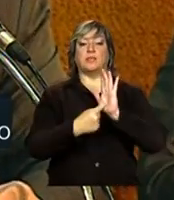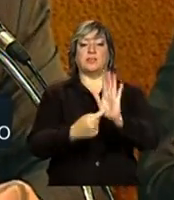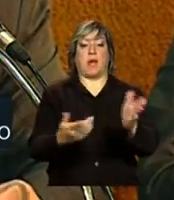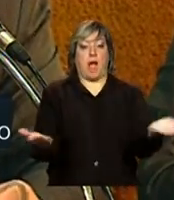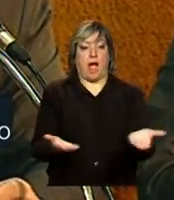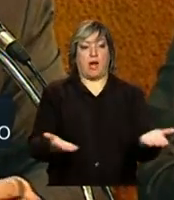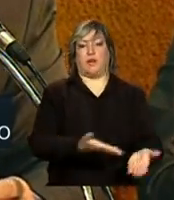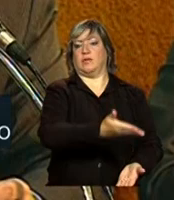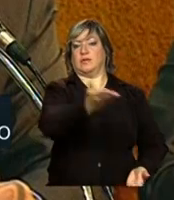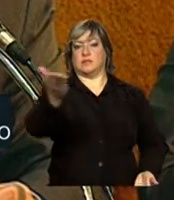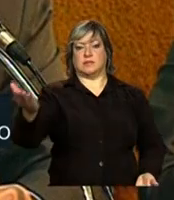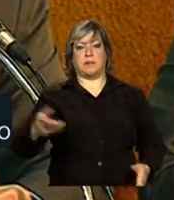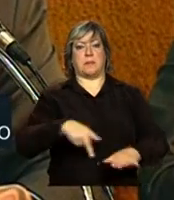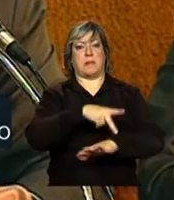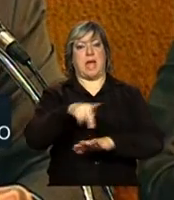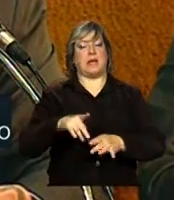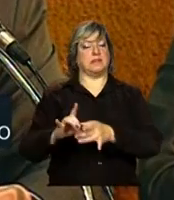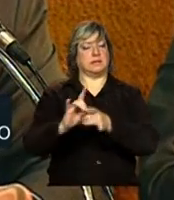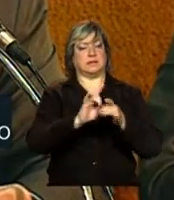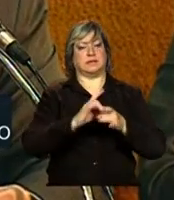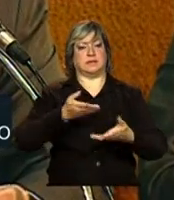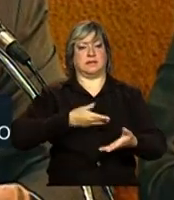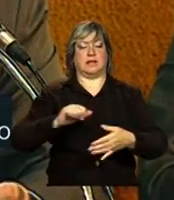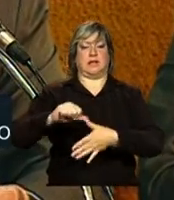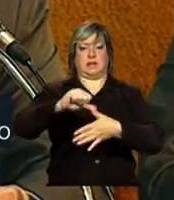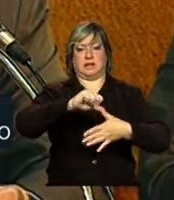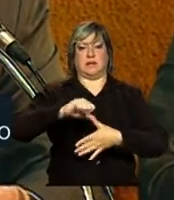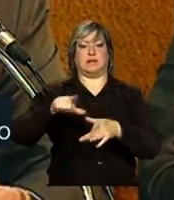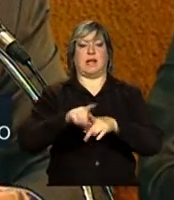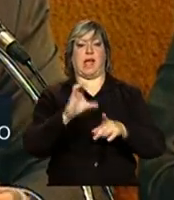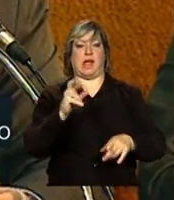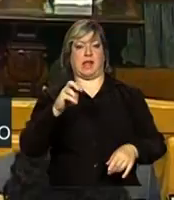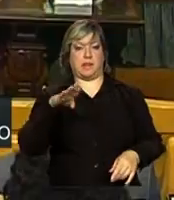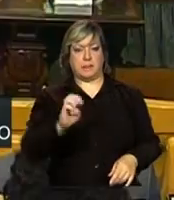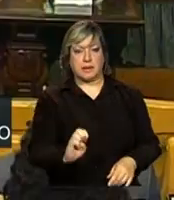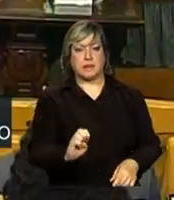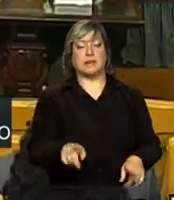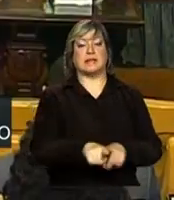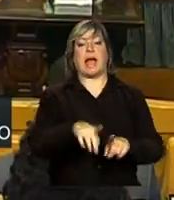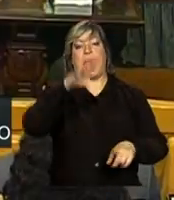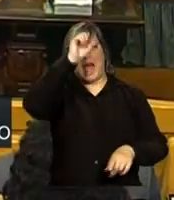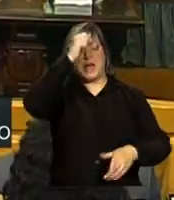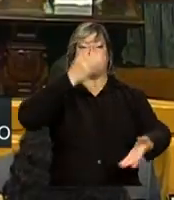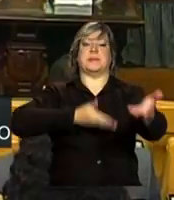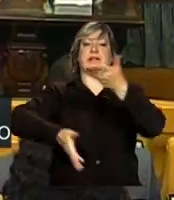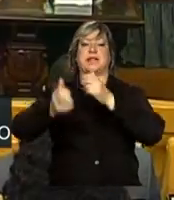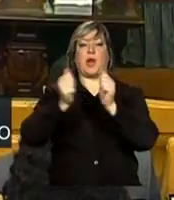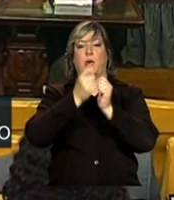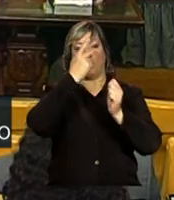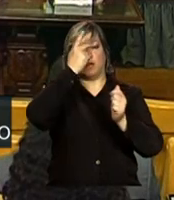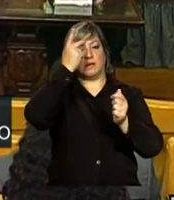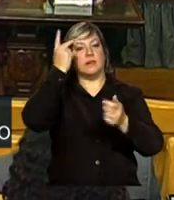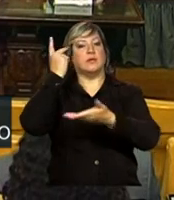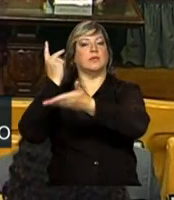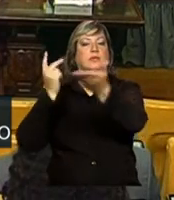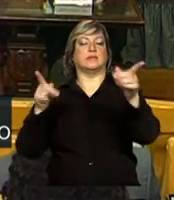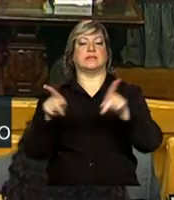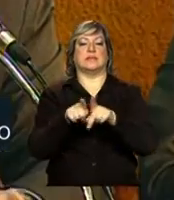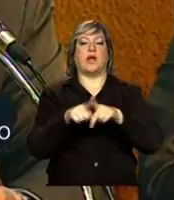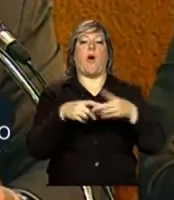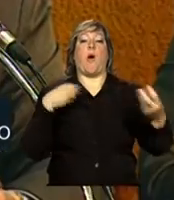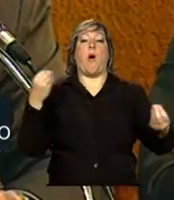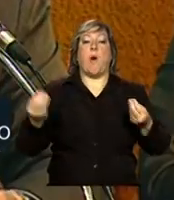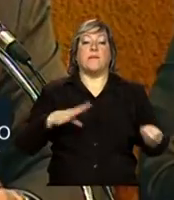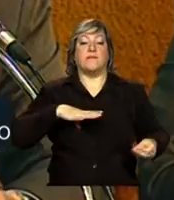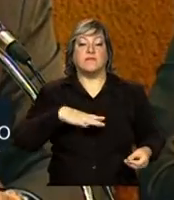imediato aos nossos países irmãos latino-americanos e caribenhos e aprender também com eles Como enfrentar os desafios